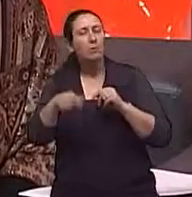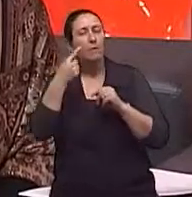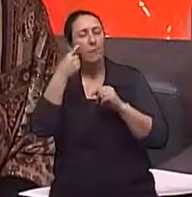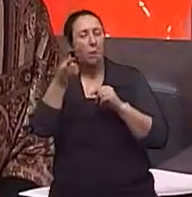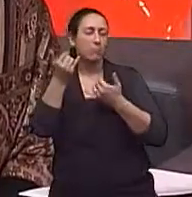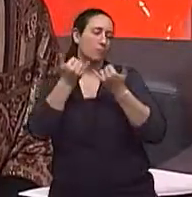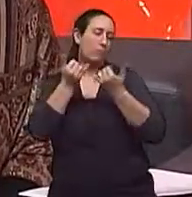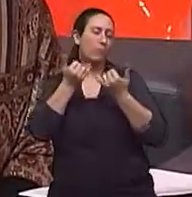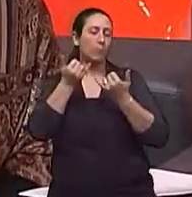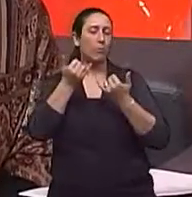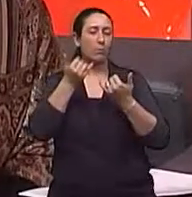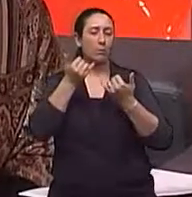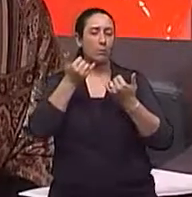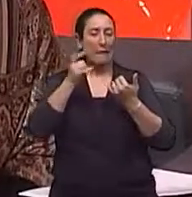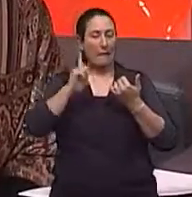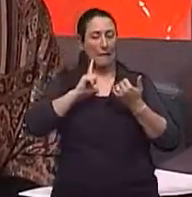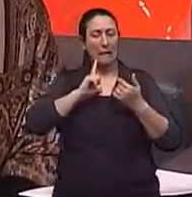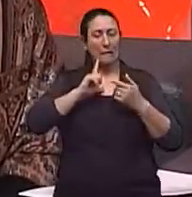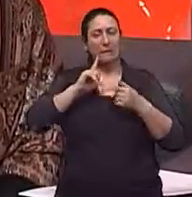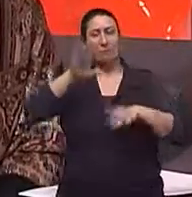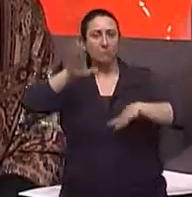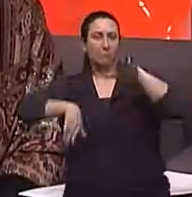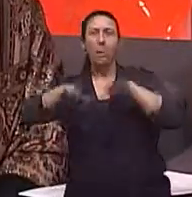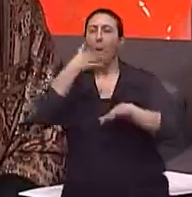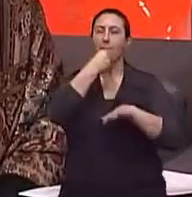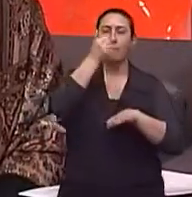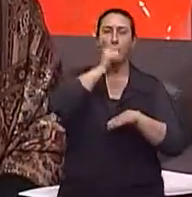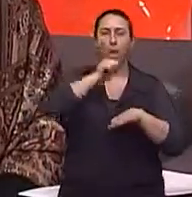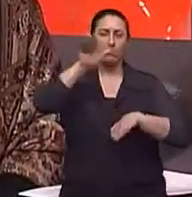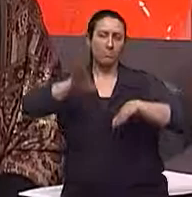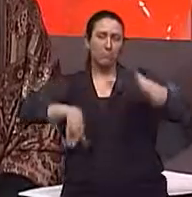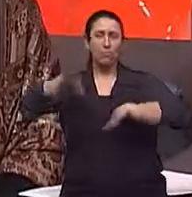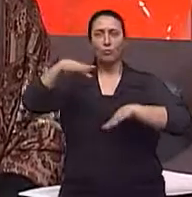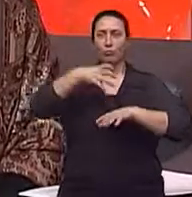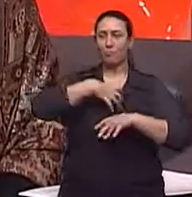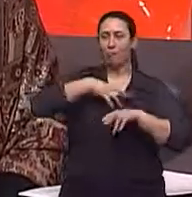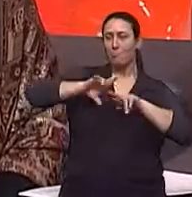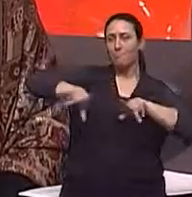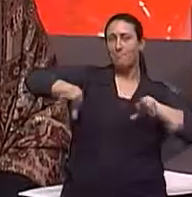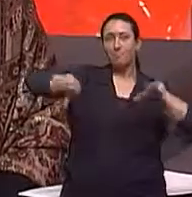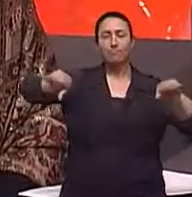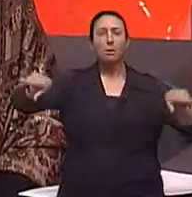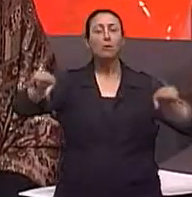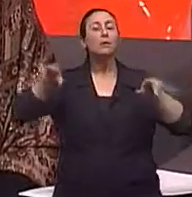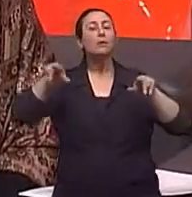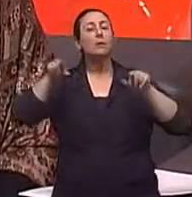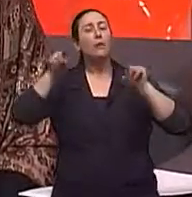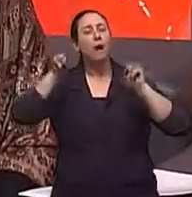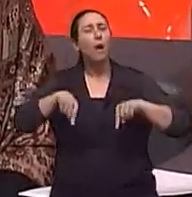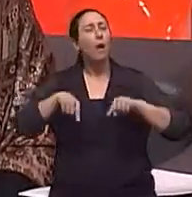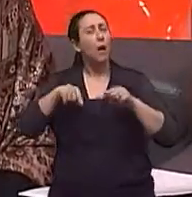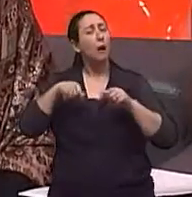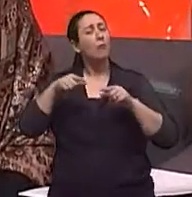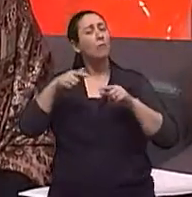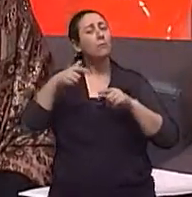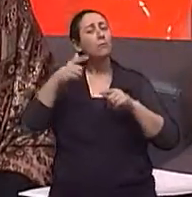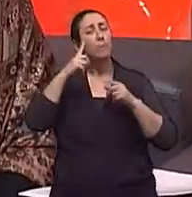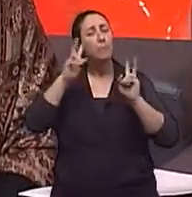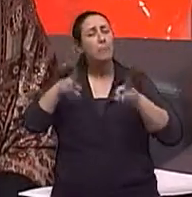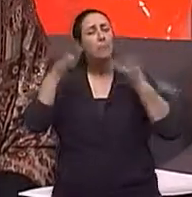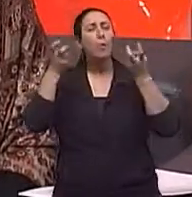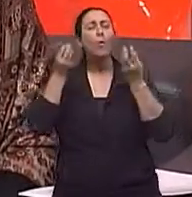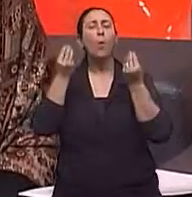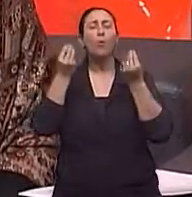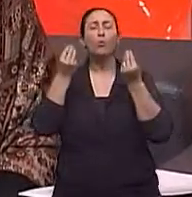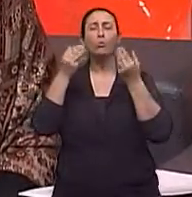desigualdade que se estabelece entre homens e mulheres e a conta desse de separado como um